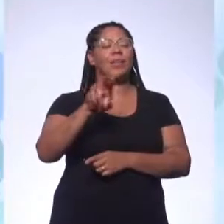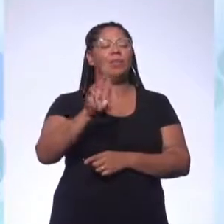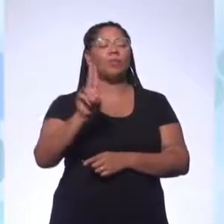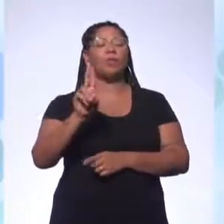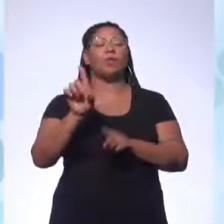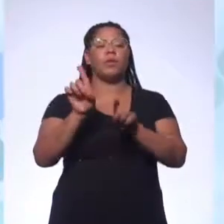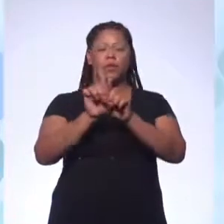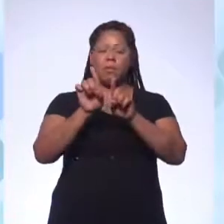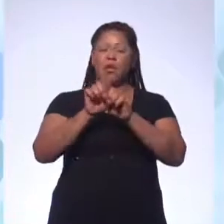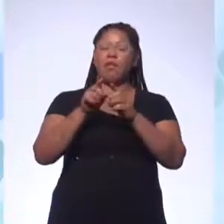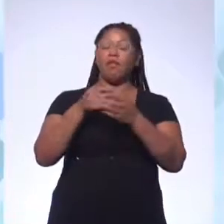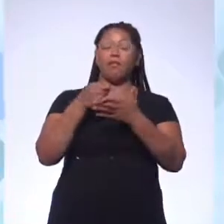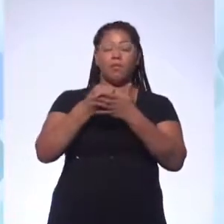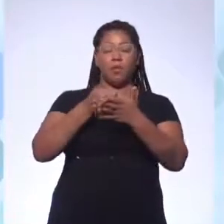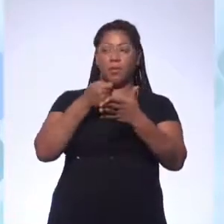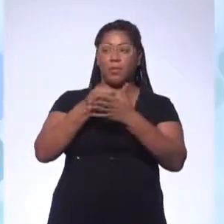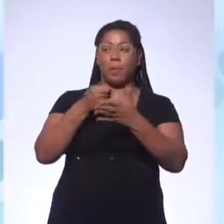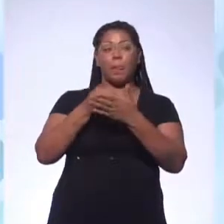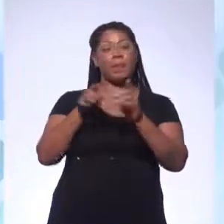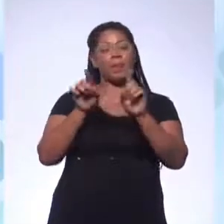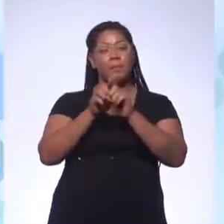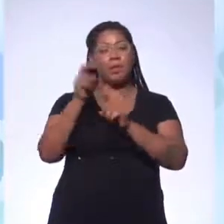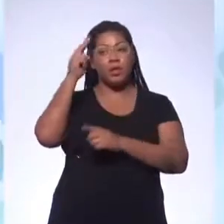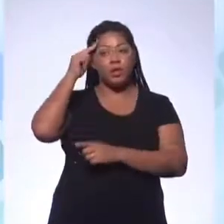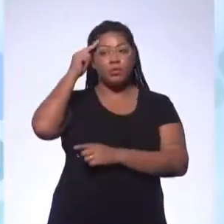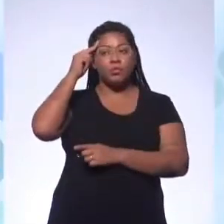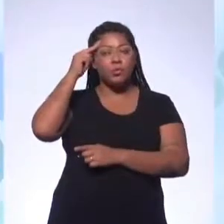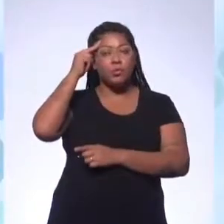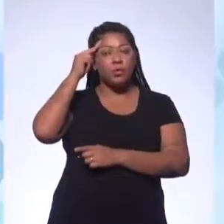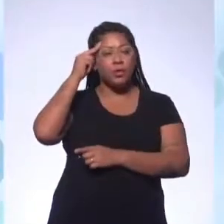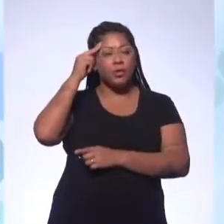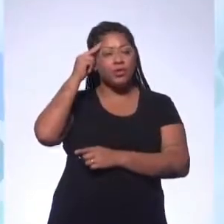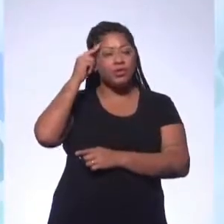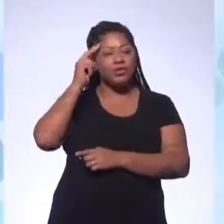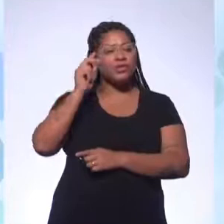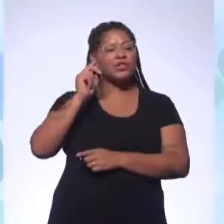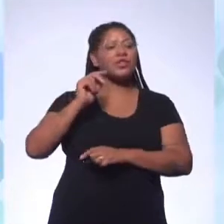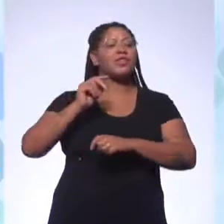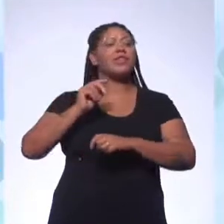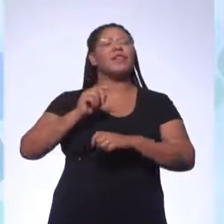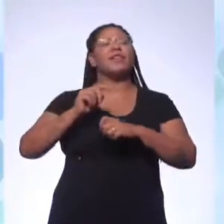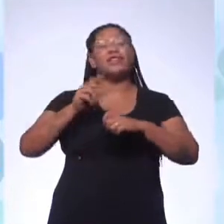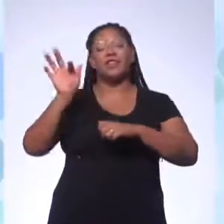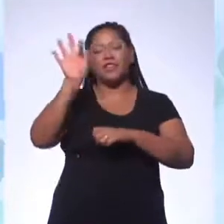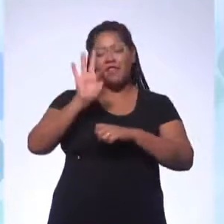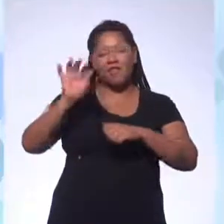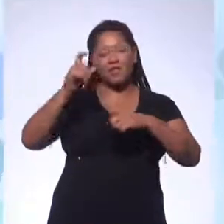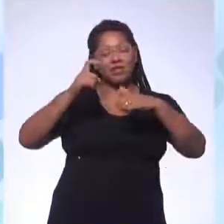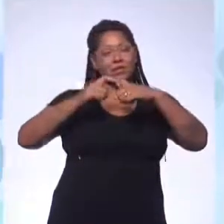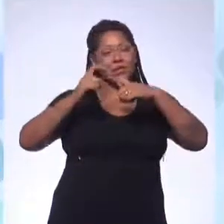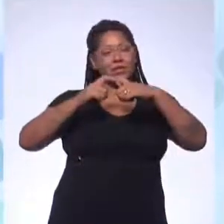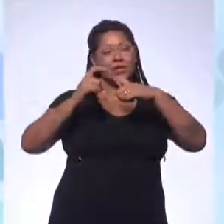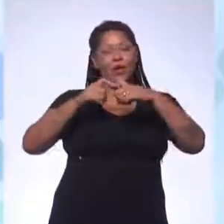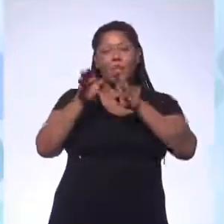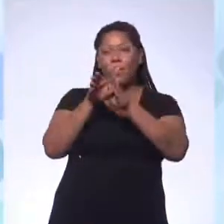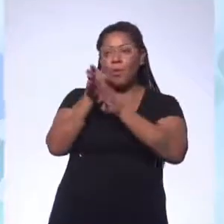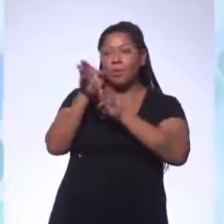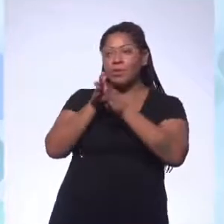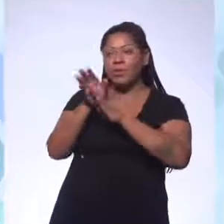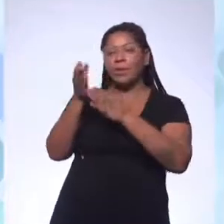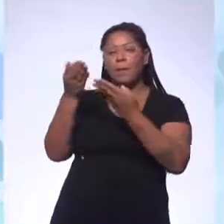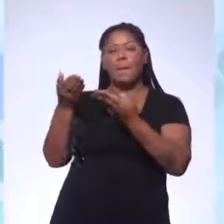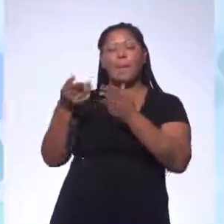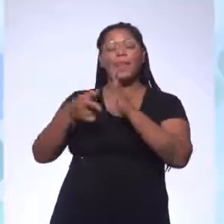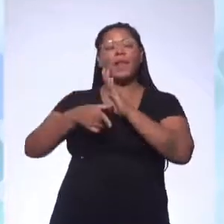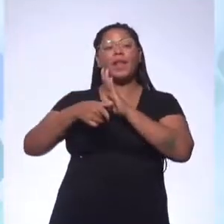ele me falou que você tem como sonho, projeto de vida, ser médico. Então, o conselho que nós damos para você é que você